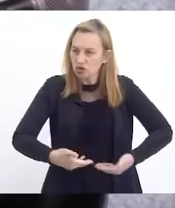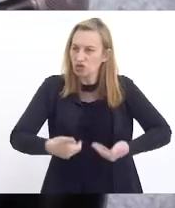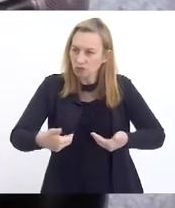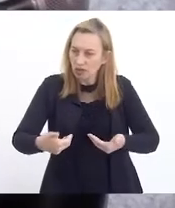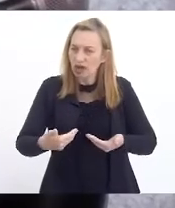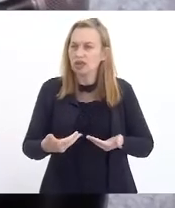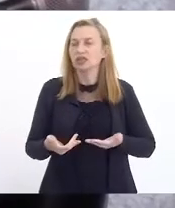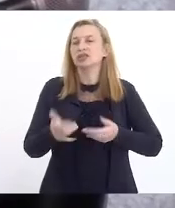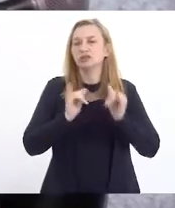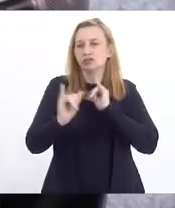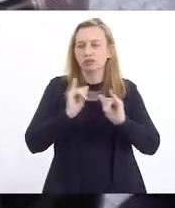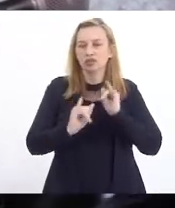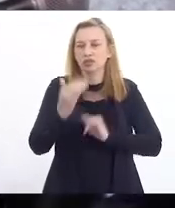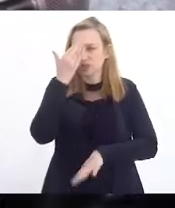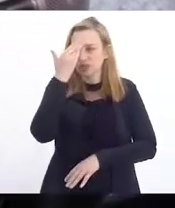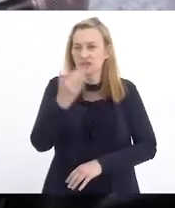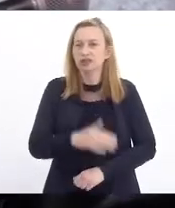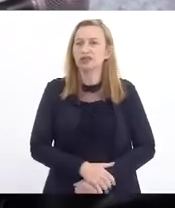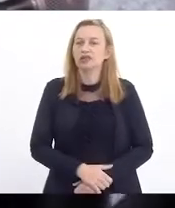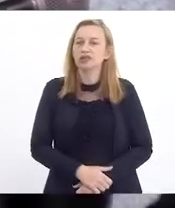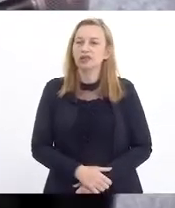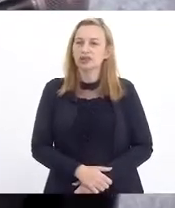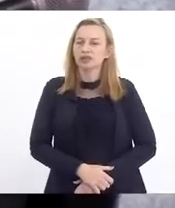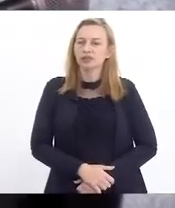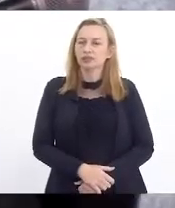prestar as informações. Obrigado.